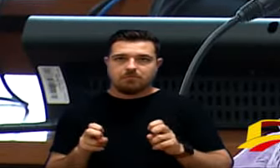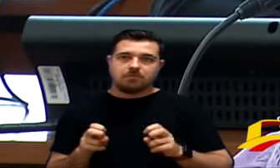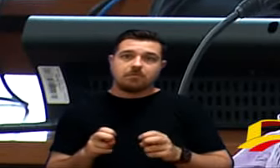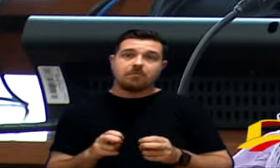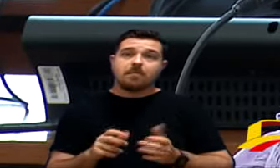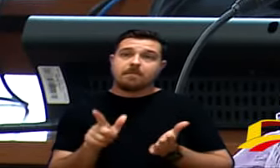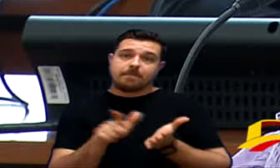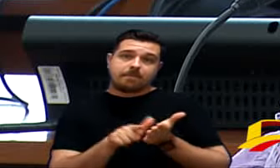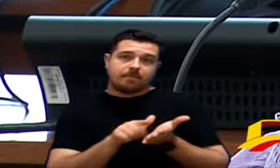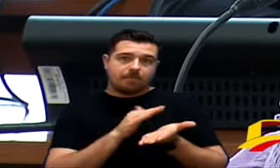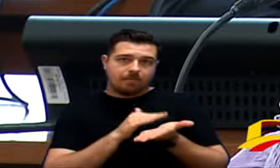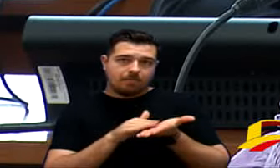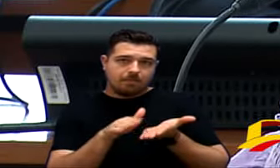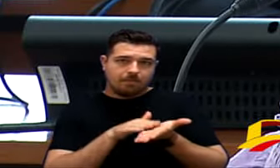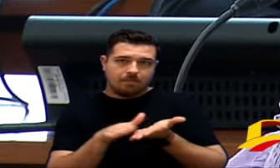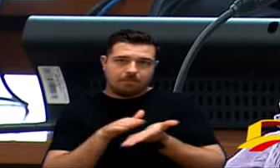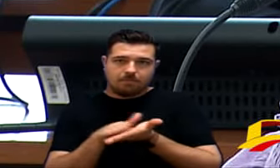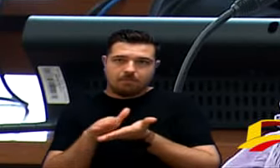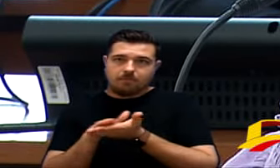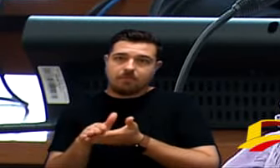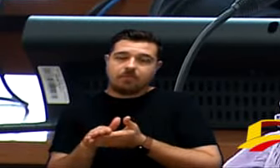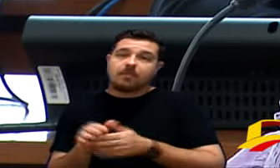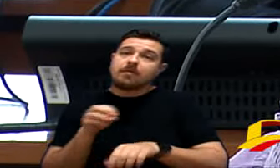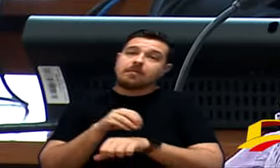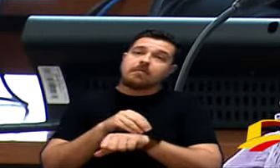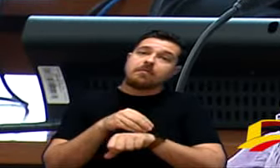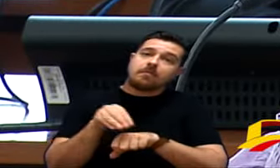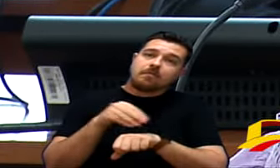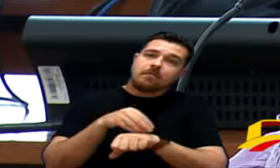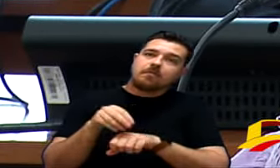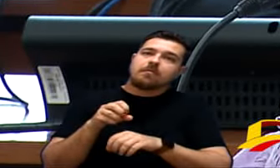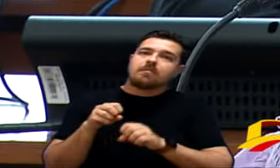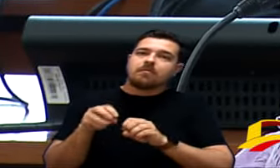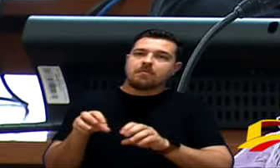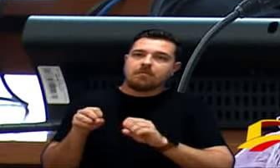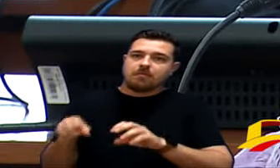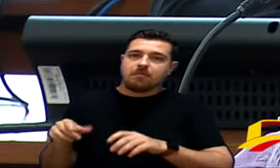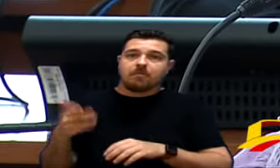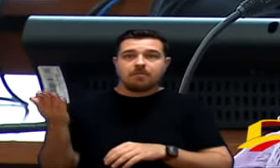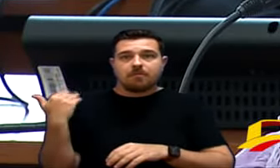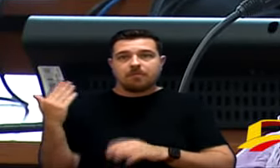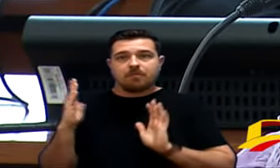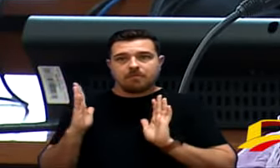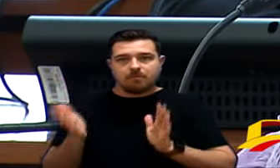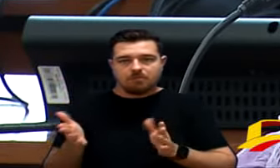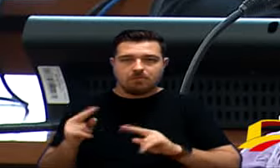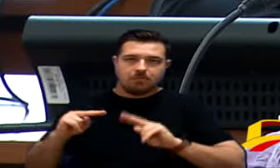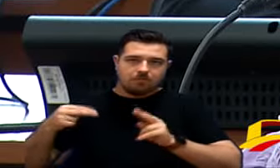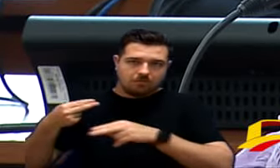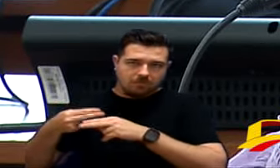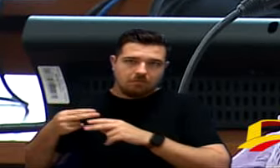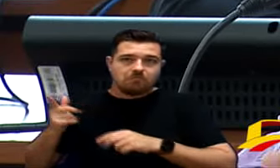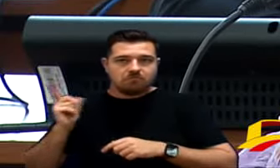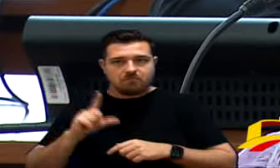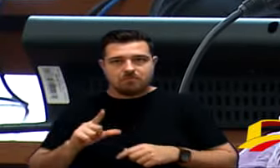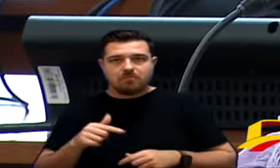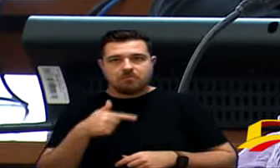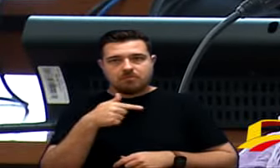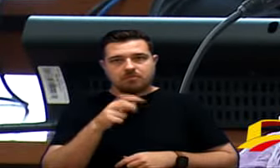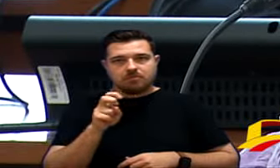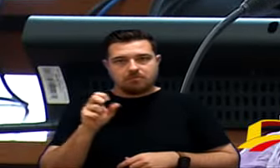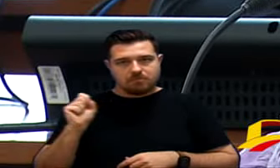cartilhas que possam aí orientar essas cartilhas nós já fizemos através de emenda impositivas fizemos acho que